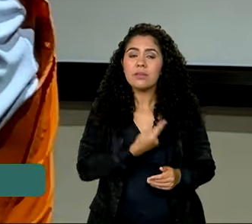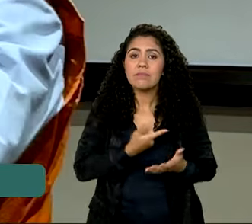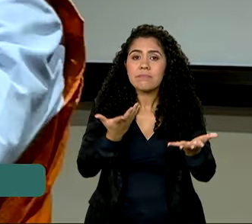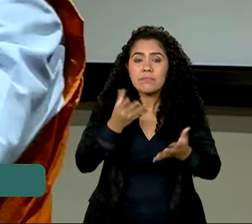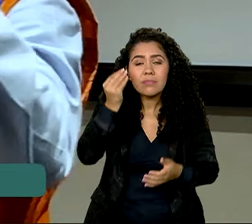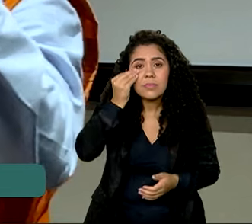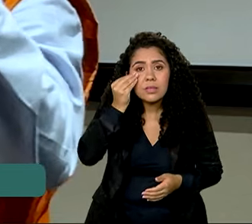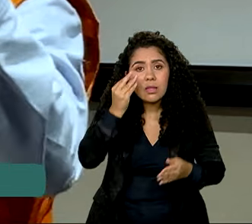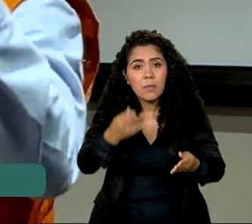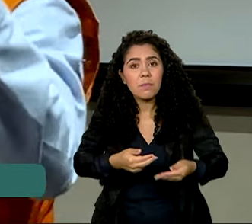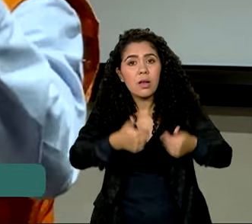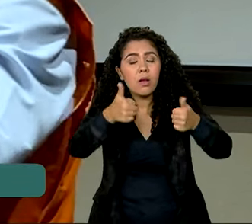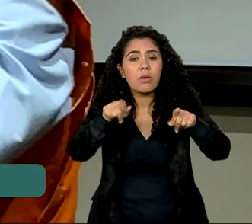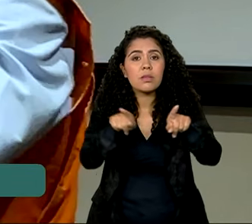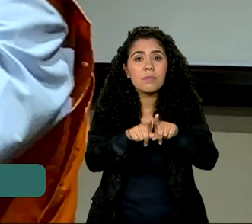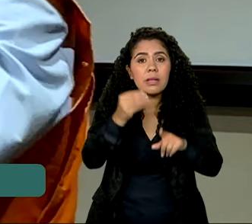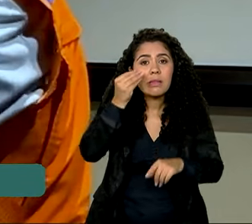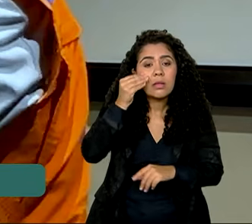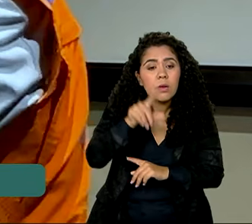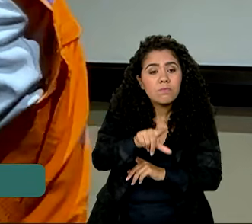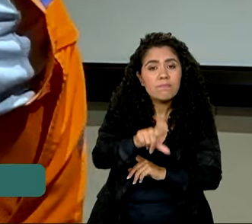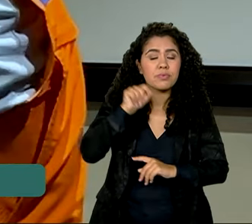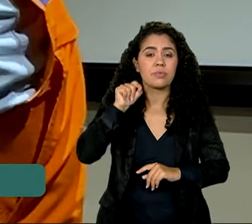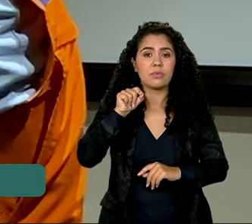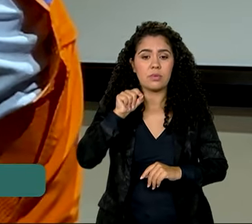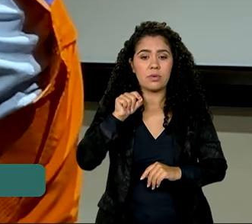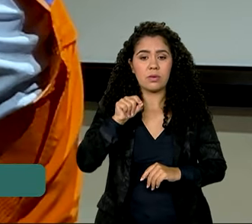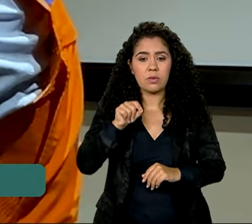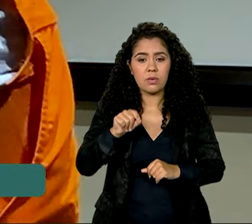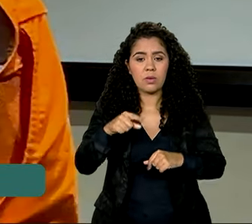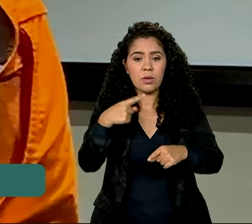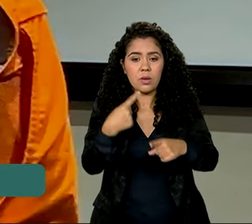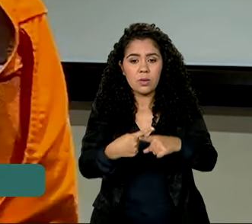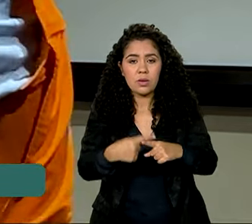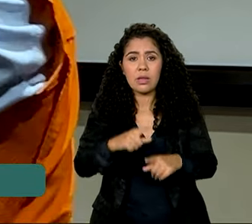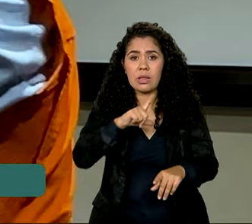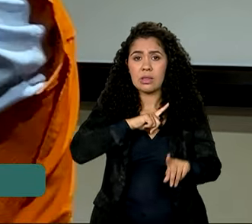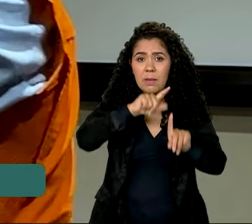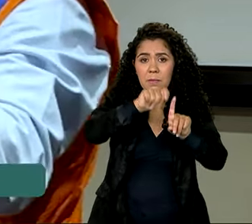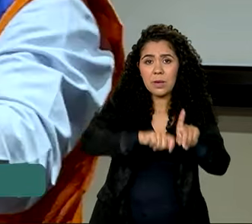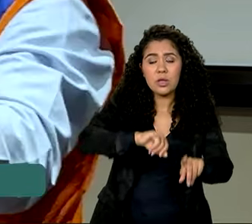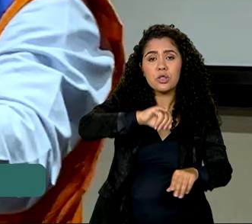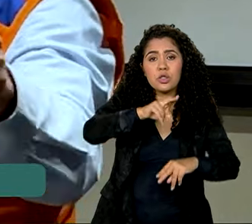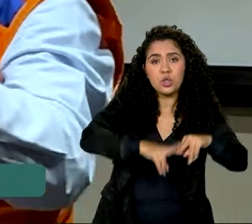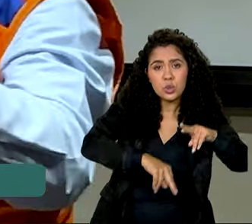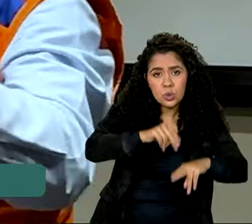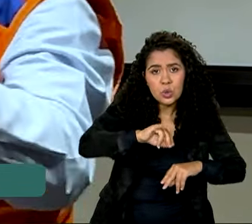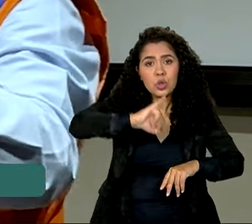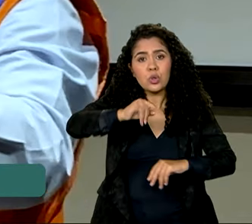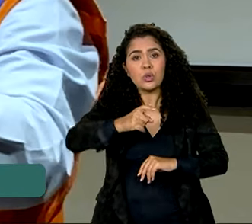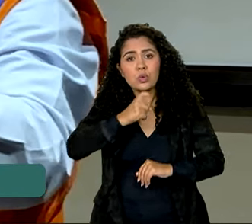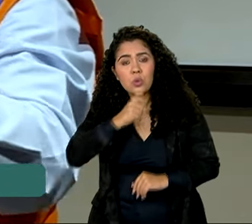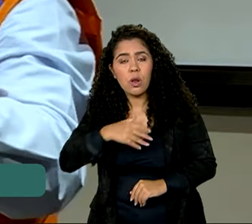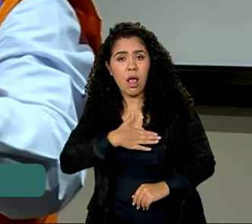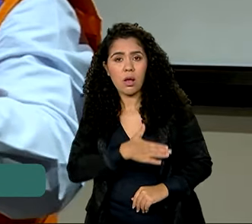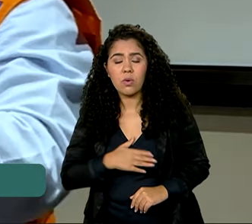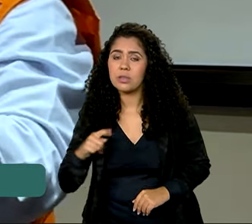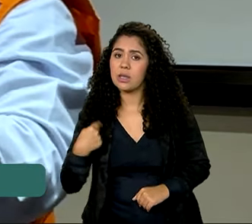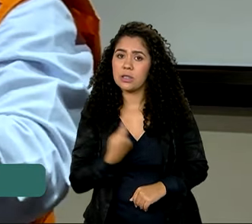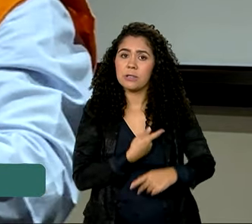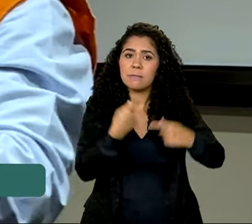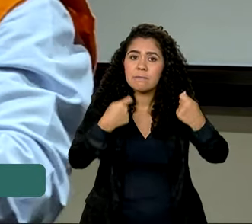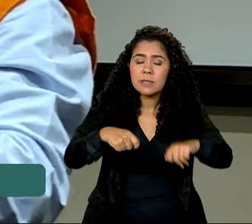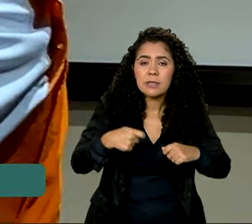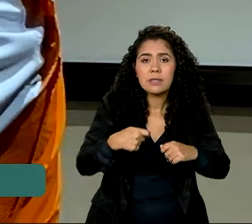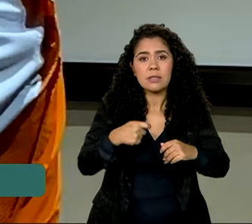melhorar uma alternativa já para agora, porque vocês têm junho, julho e agosto, e nós precisamos encontrar alguns